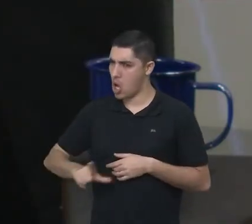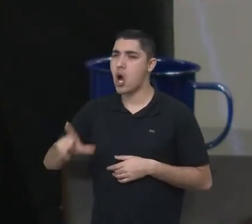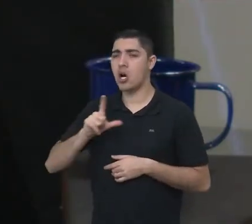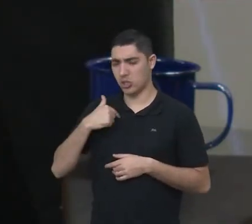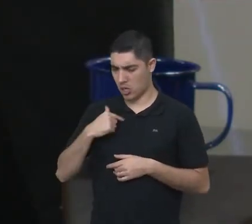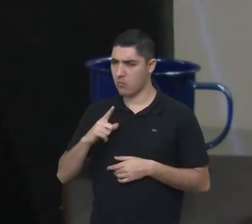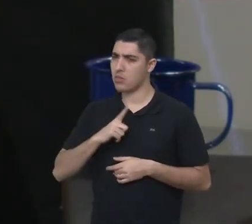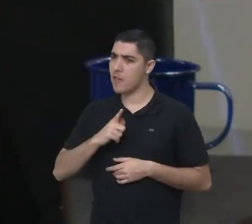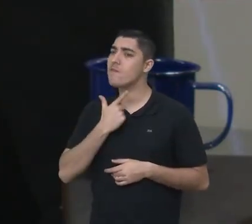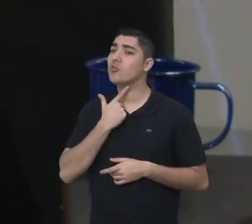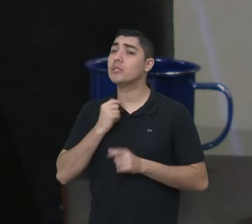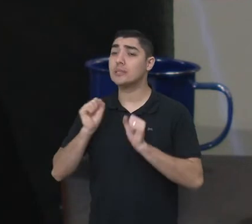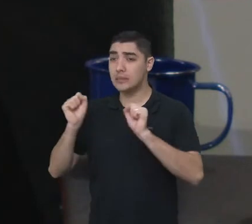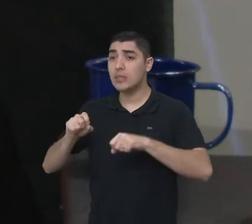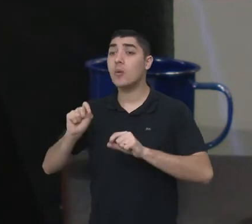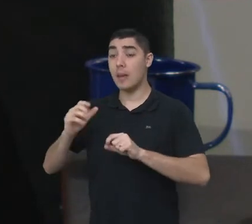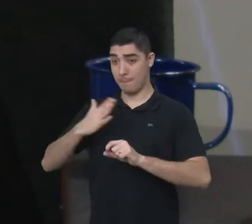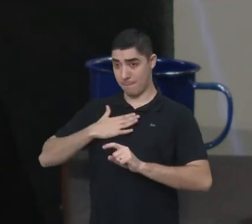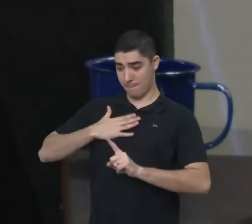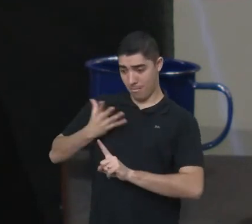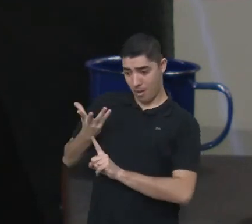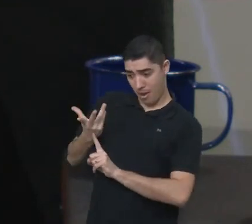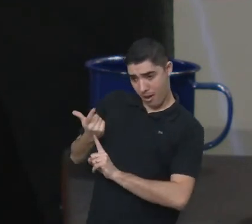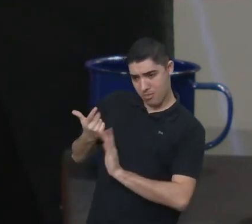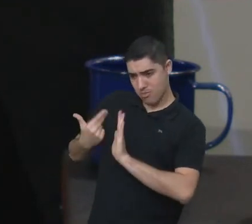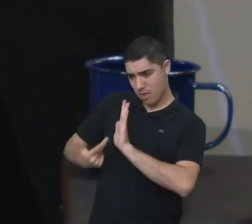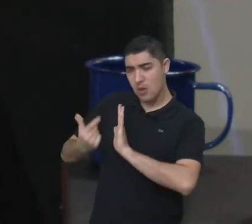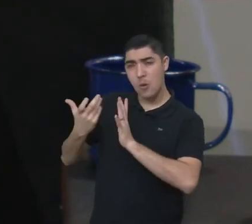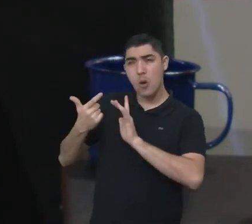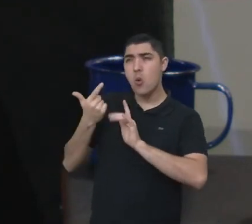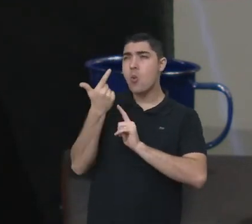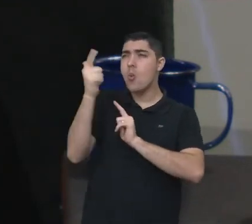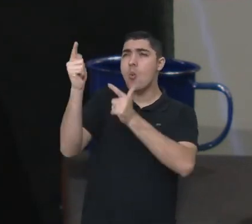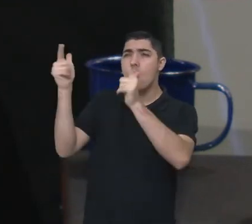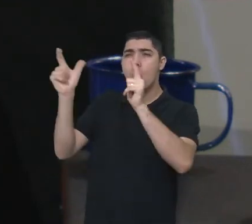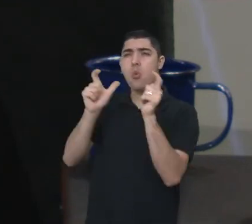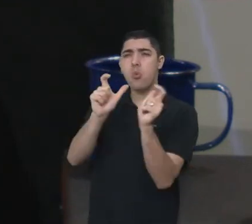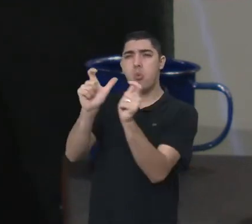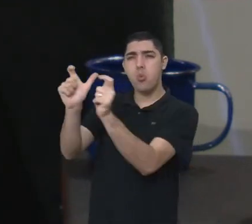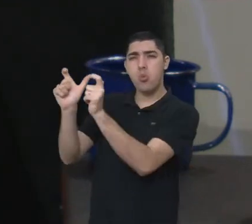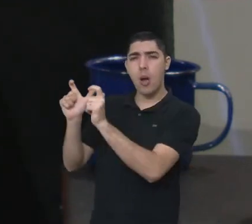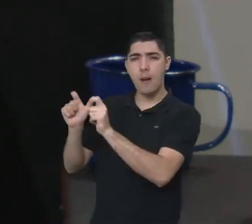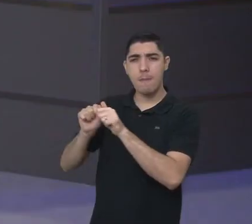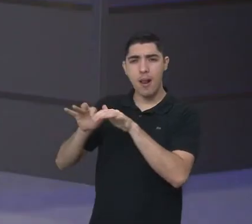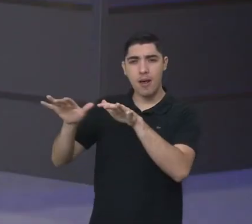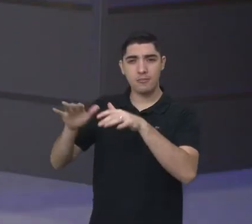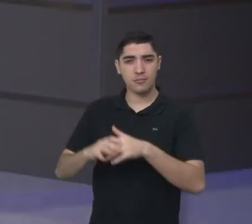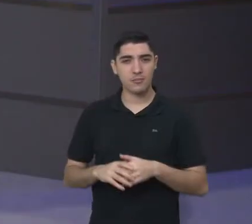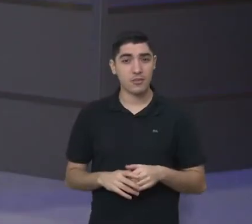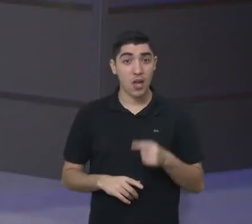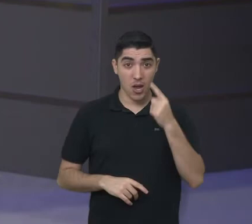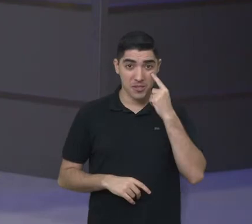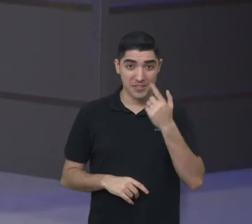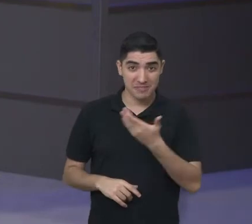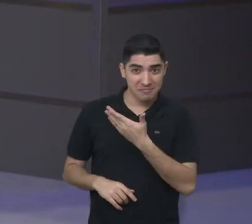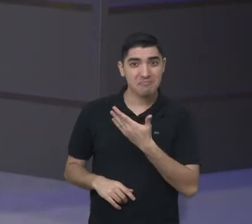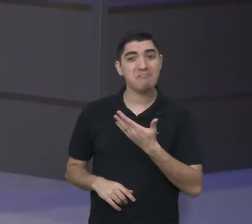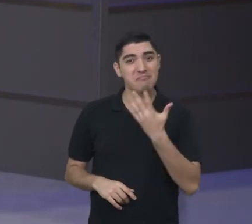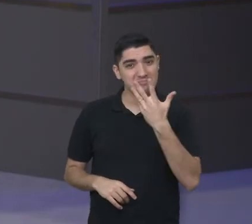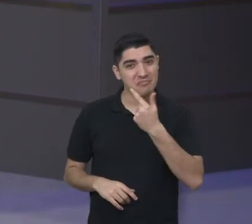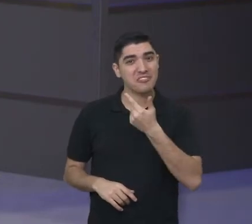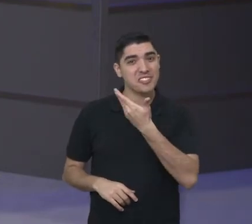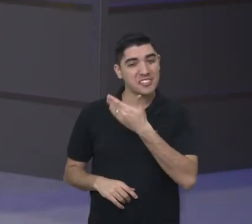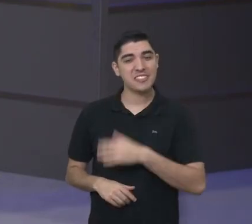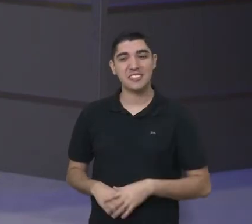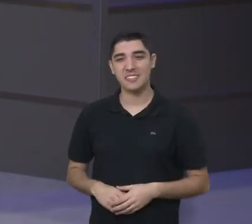de querer poder levar a minha arte para diversos outros lugares, para que mais pessoas... Você é estilosa, hein, Fernanda? Para que mais